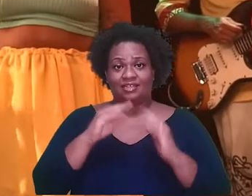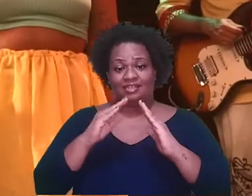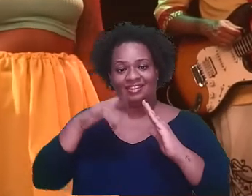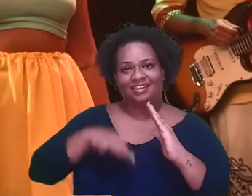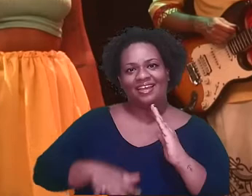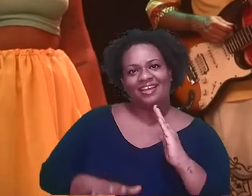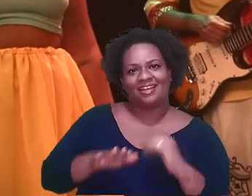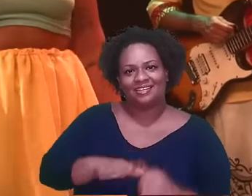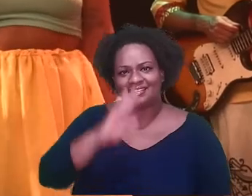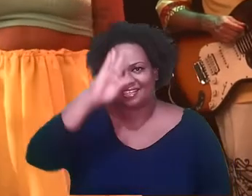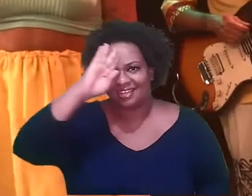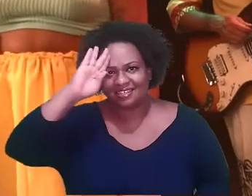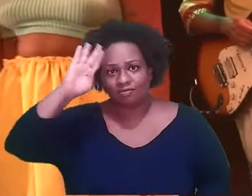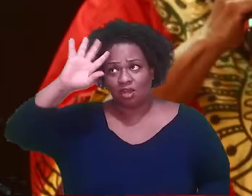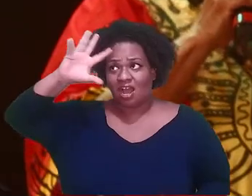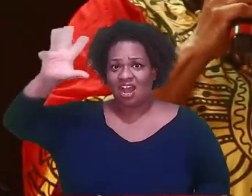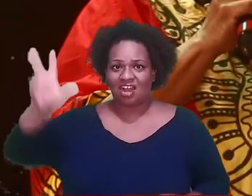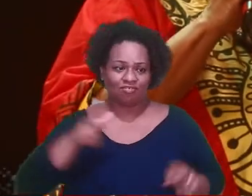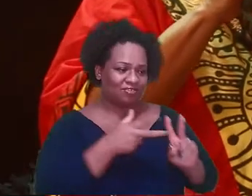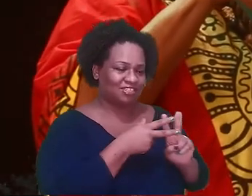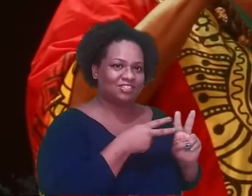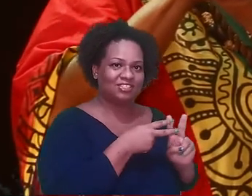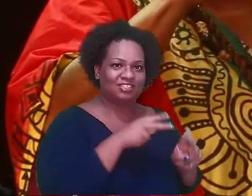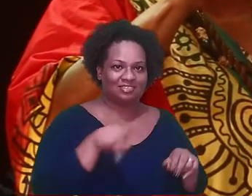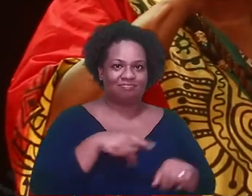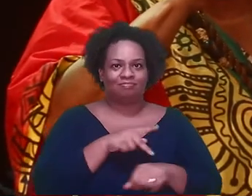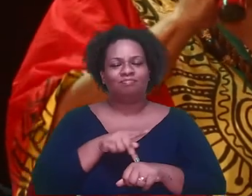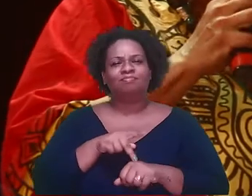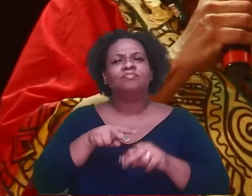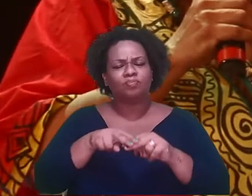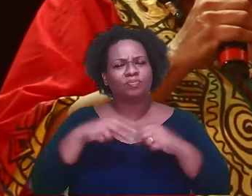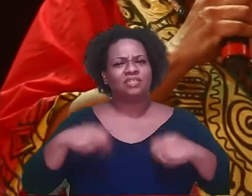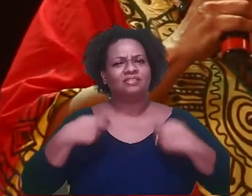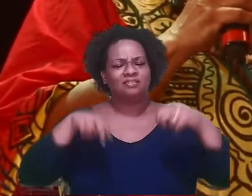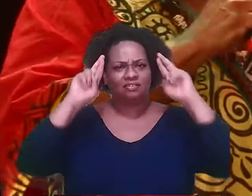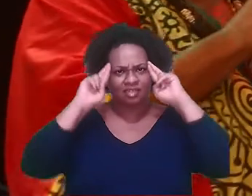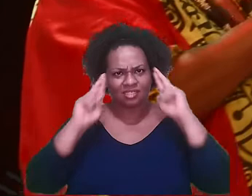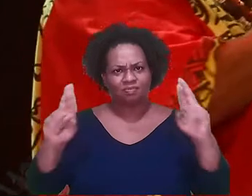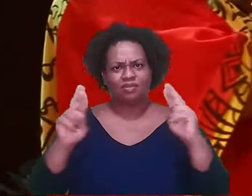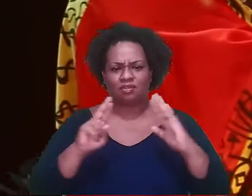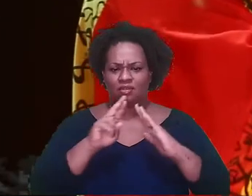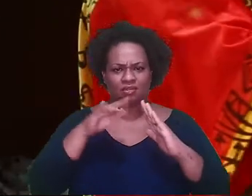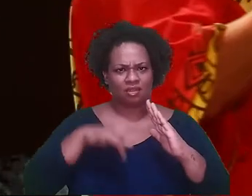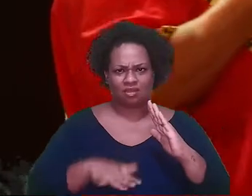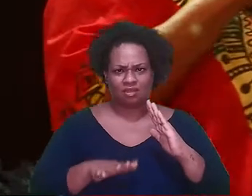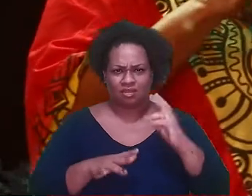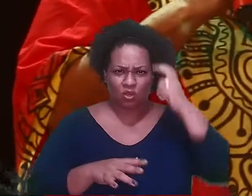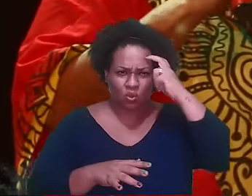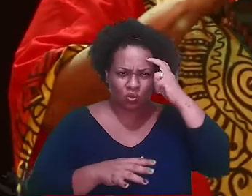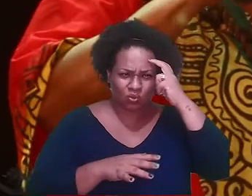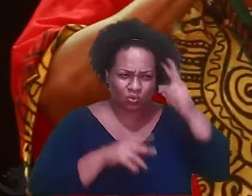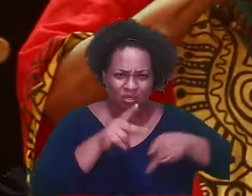matriz africana e afro-indígena nesse país. Por isso que os terreiros têm que ser respeitados. Não se aprende cultura popular na escola,